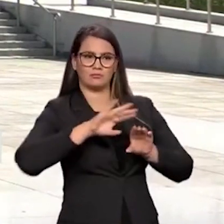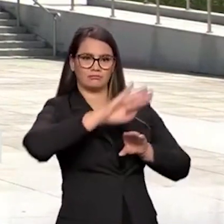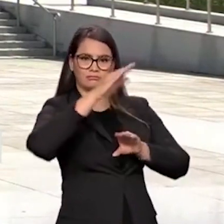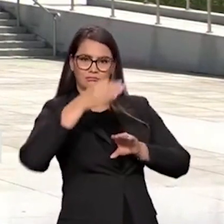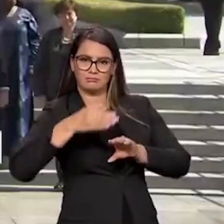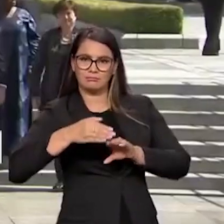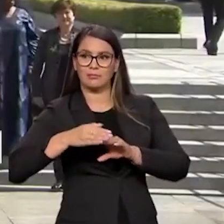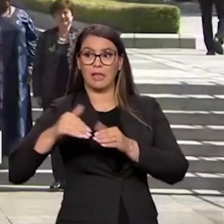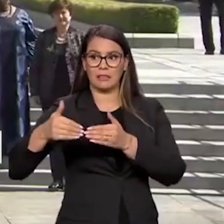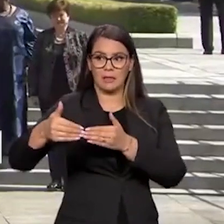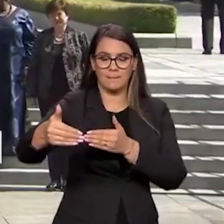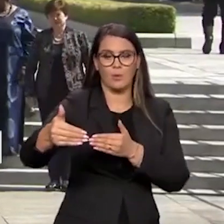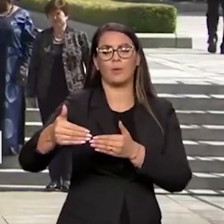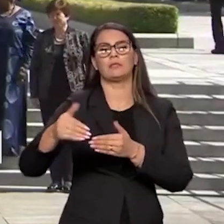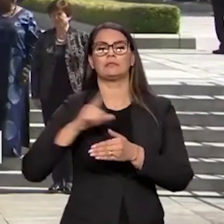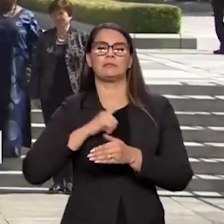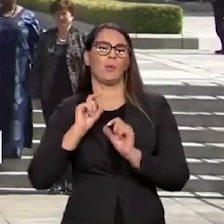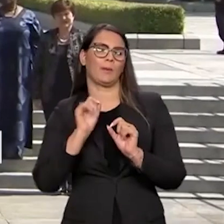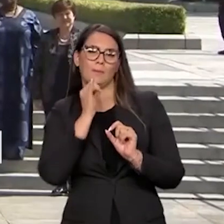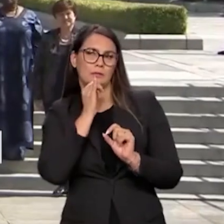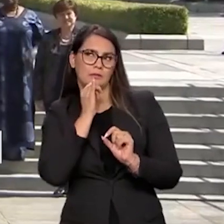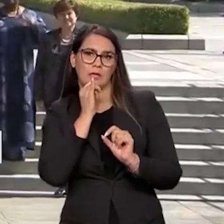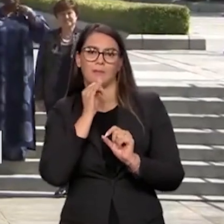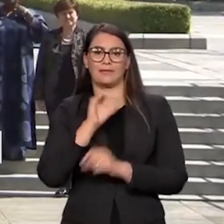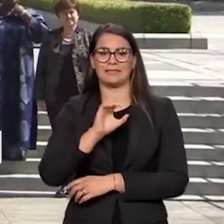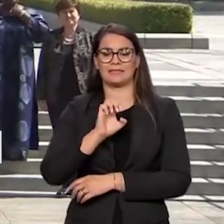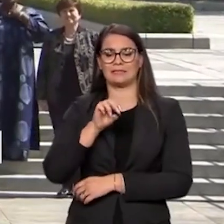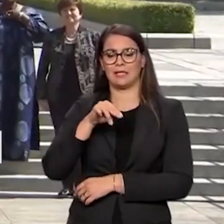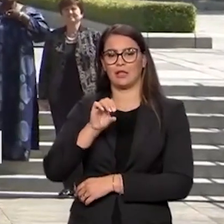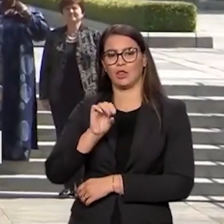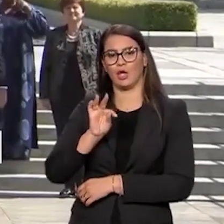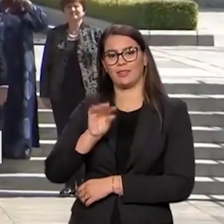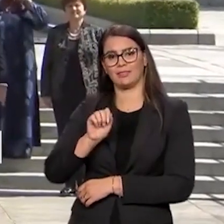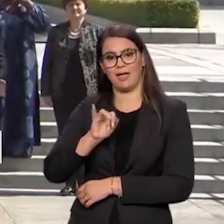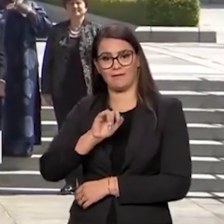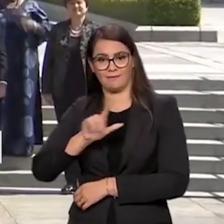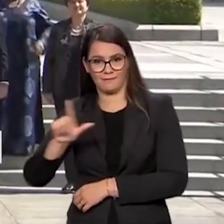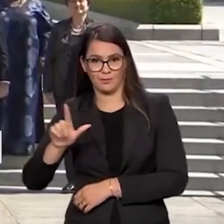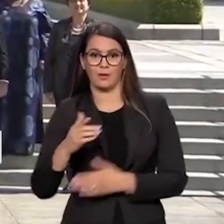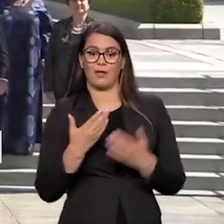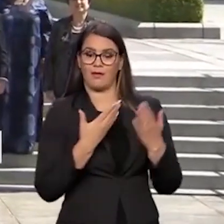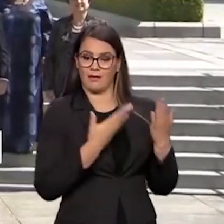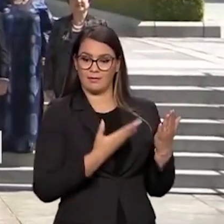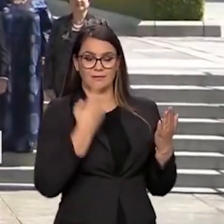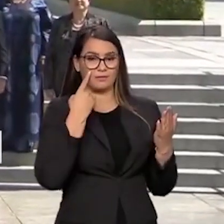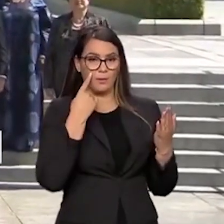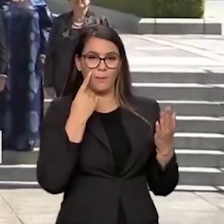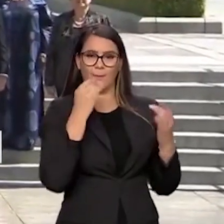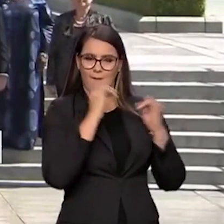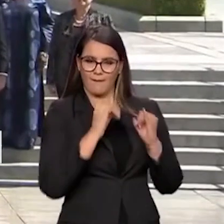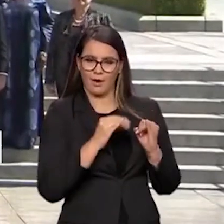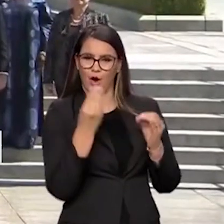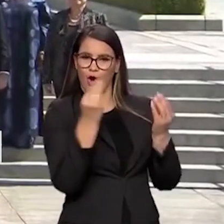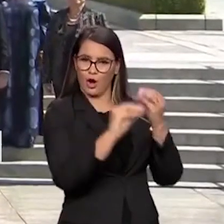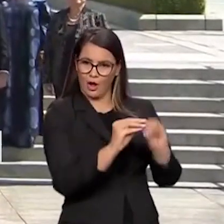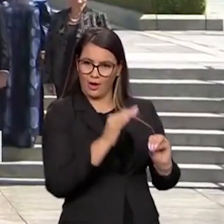erguidos posteriormente, entre eles o cenotáfio, que é este monumento aí que eles